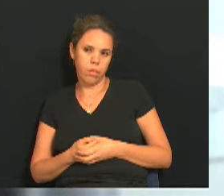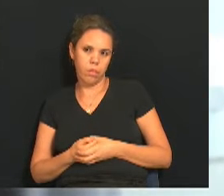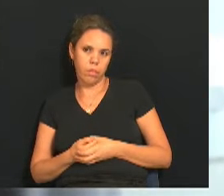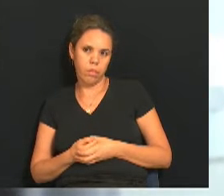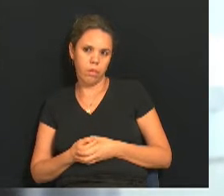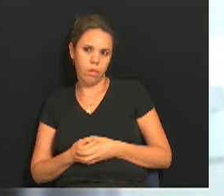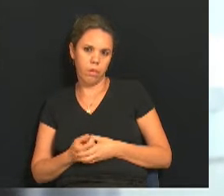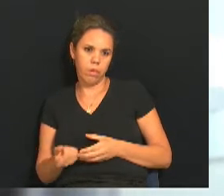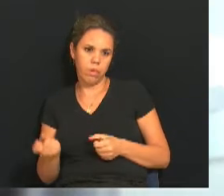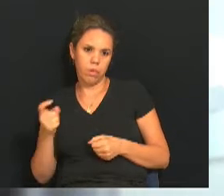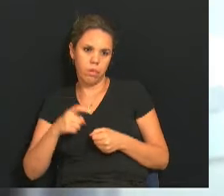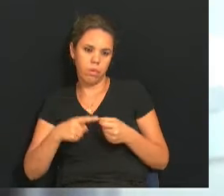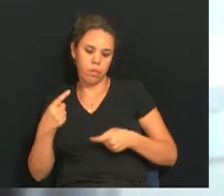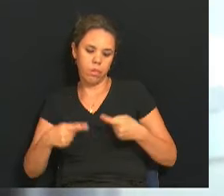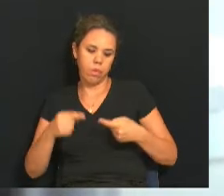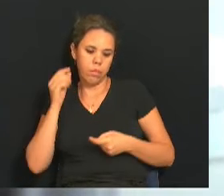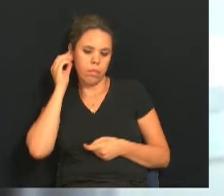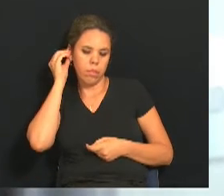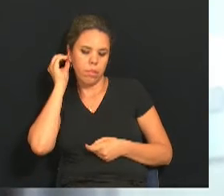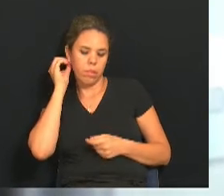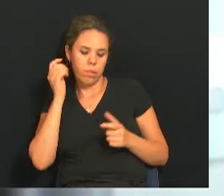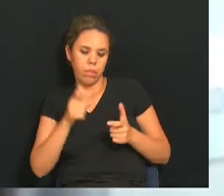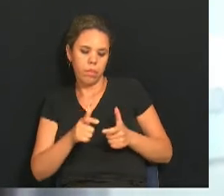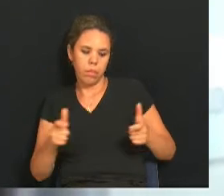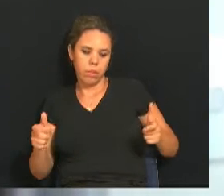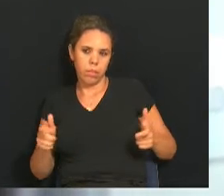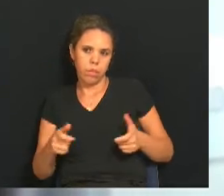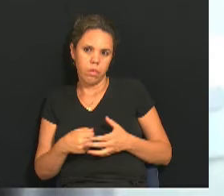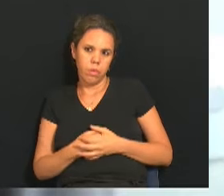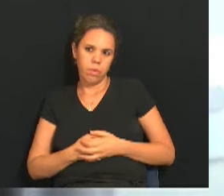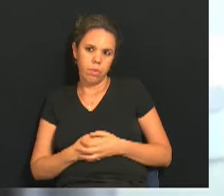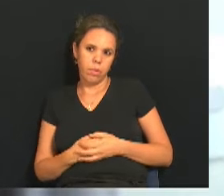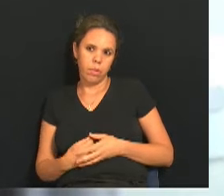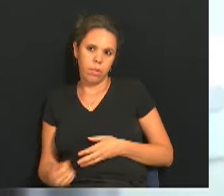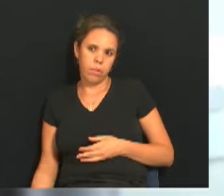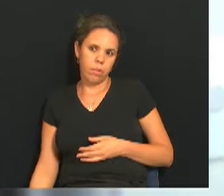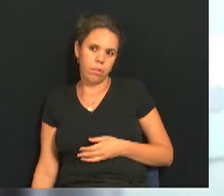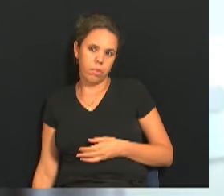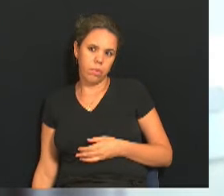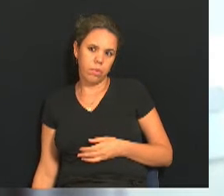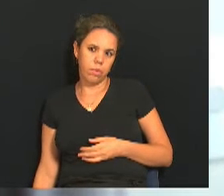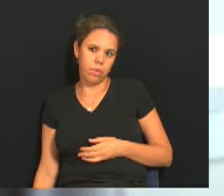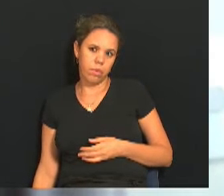retomasse a discussão no sentido mais amplo, ou se encaminhasse o que tinha sido produzido.